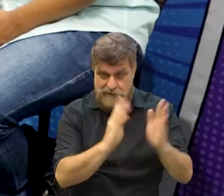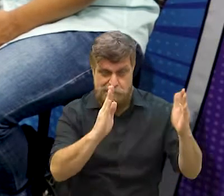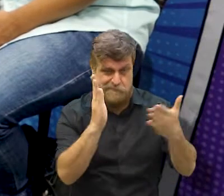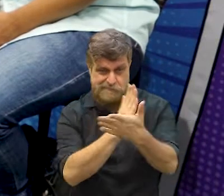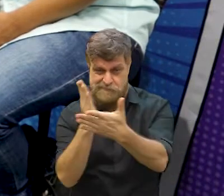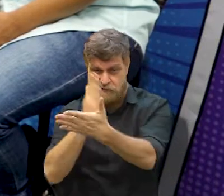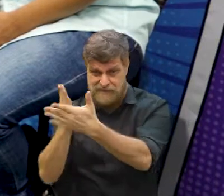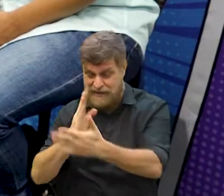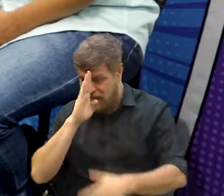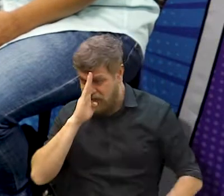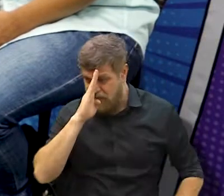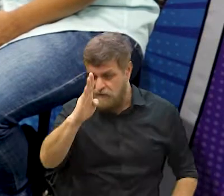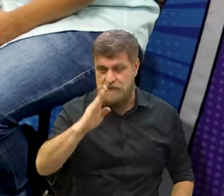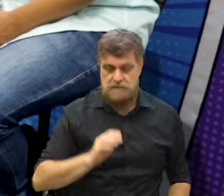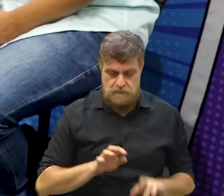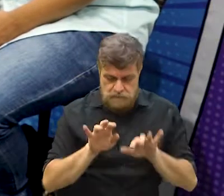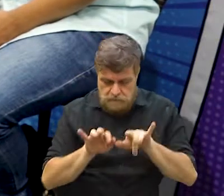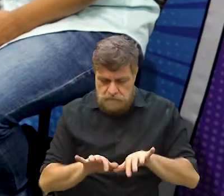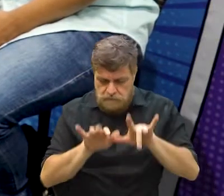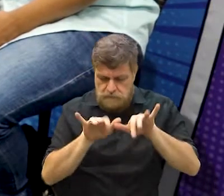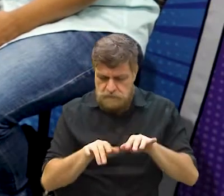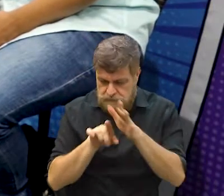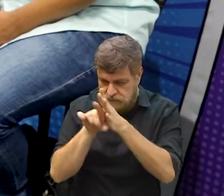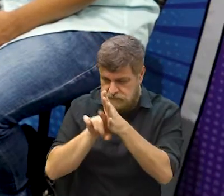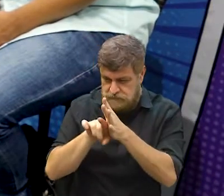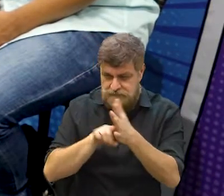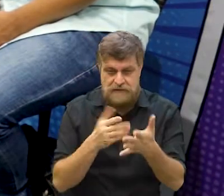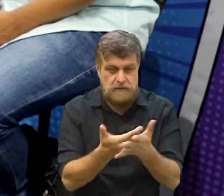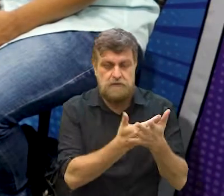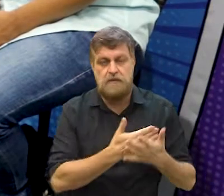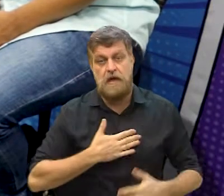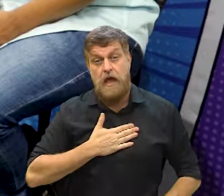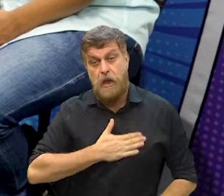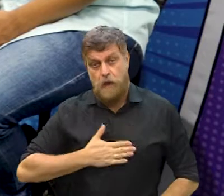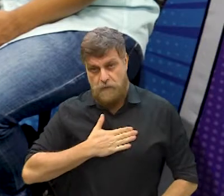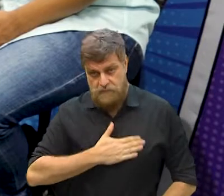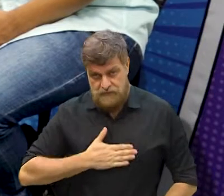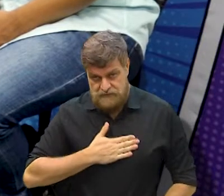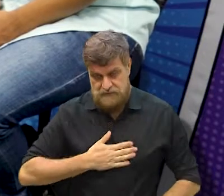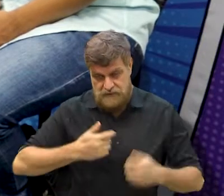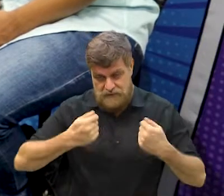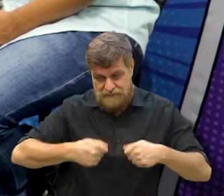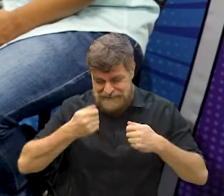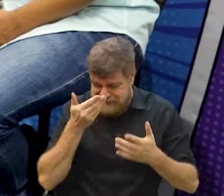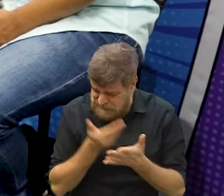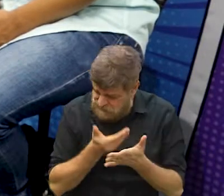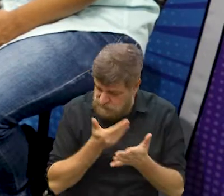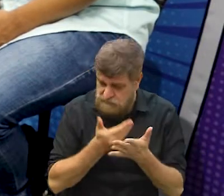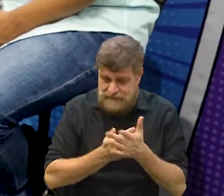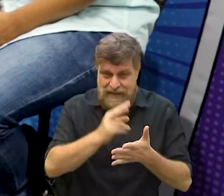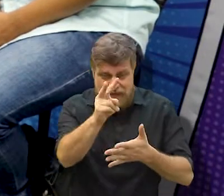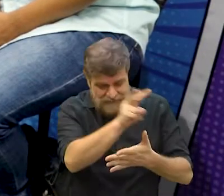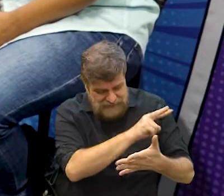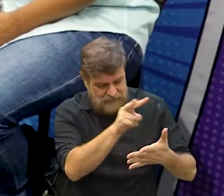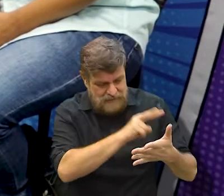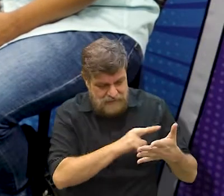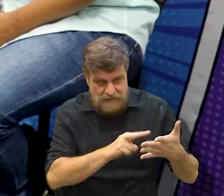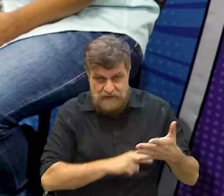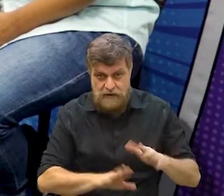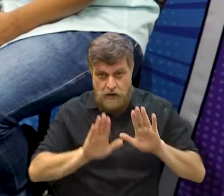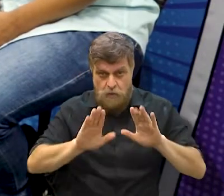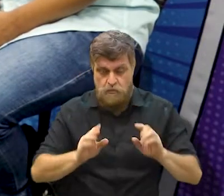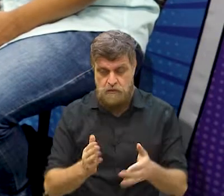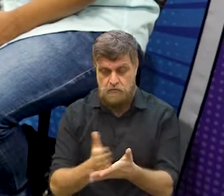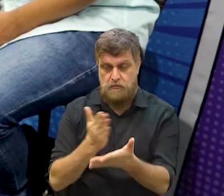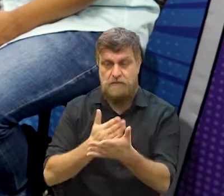livrarias. Então esse para mim é o perrengue principal. Escrever, pesquisar, estudar é um prazer. Tem que escrever, tem que estudar, tem que ler muito.